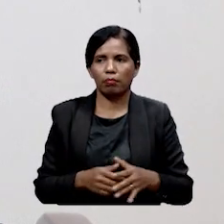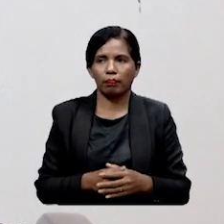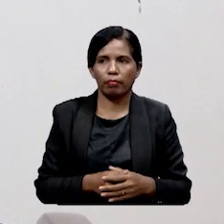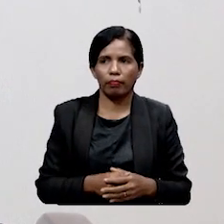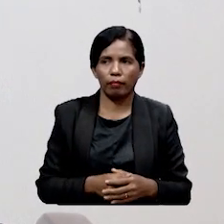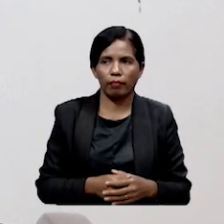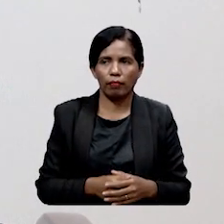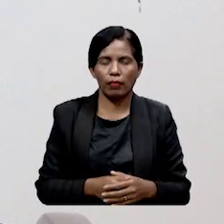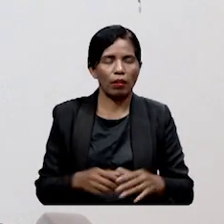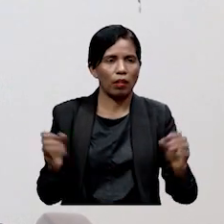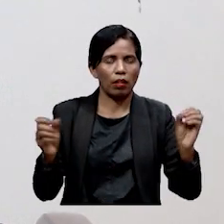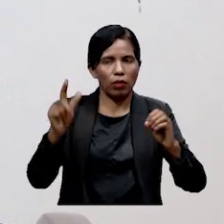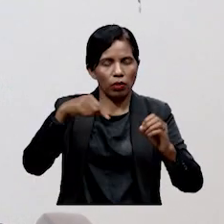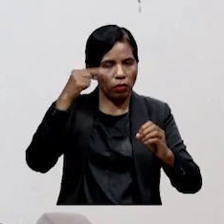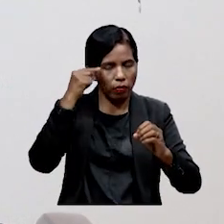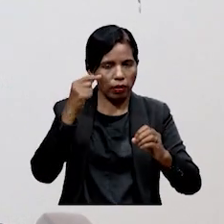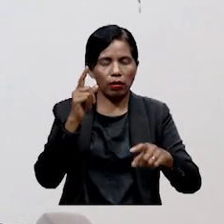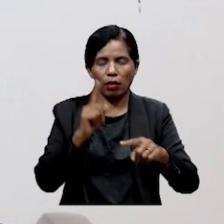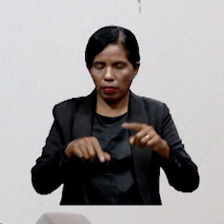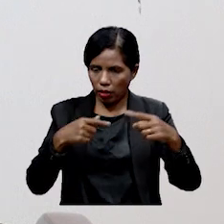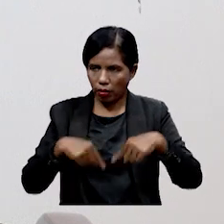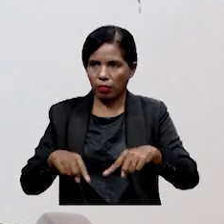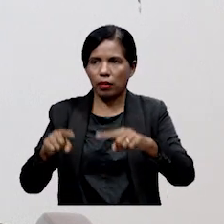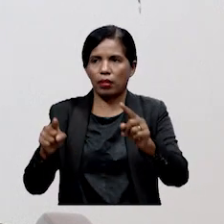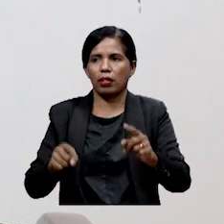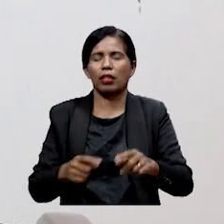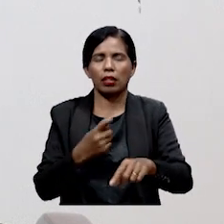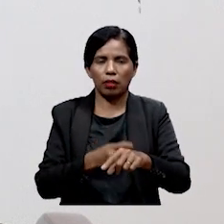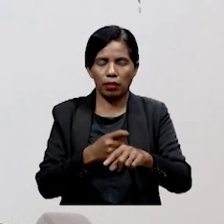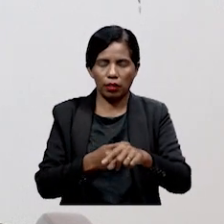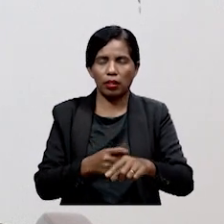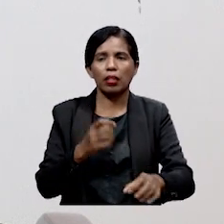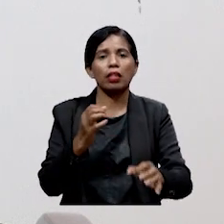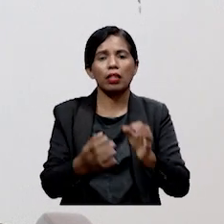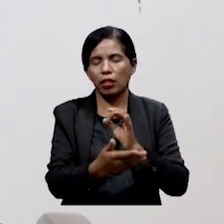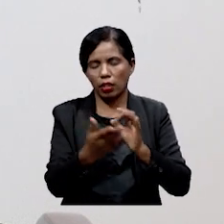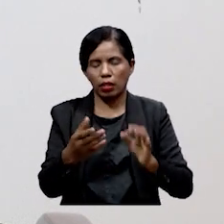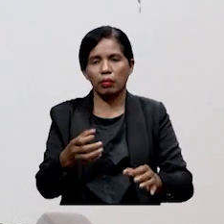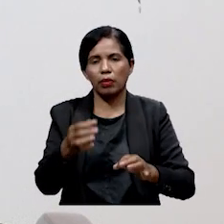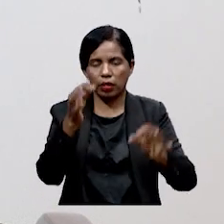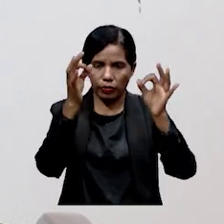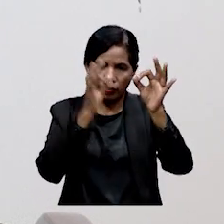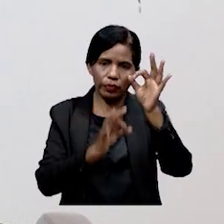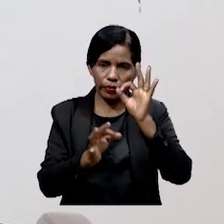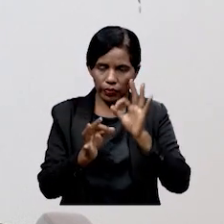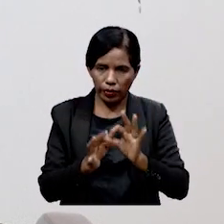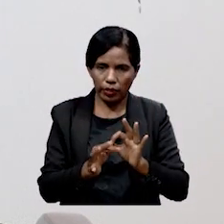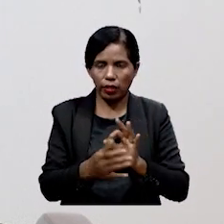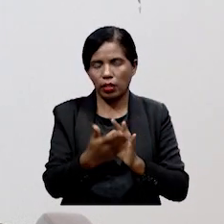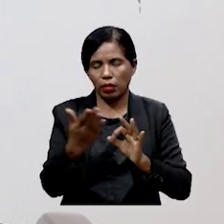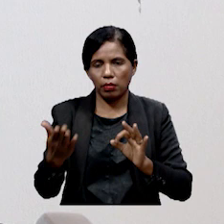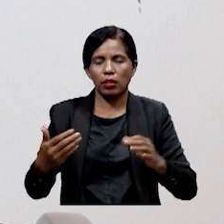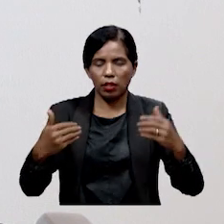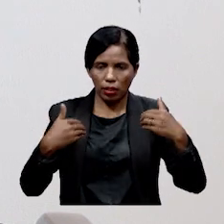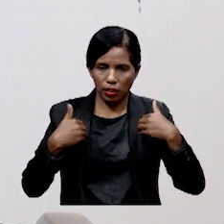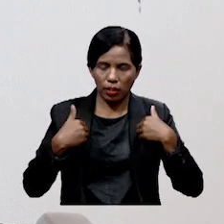bem, o governo vai não ir lá, mas situação que permite ser imigarantido e a garantia que está imigarantido se serviço